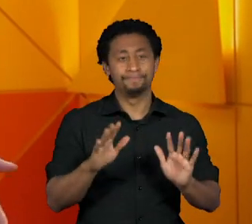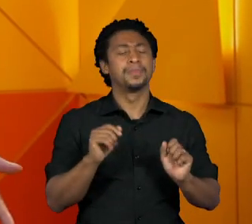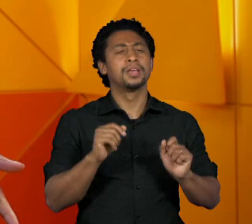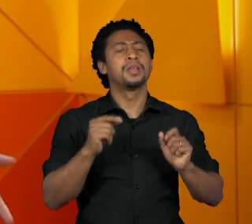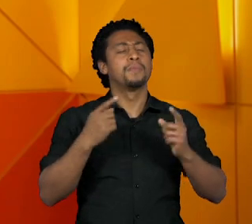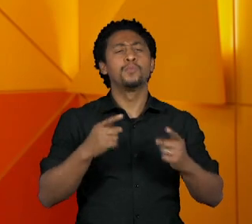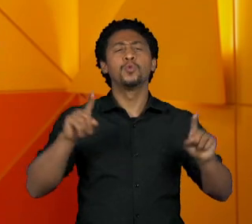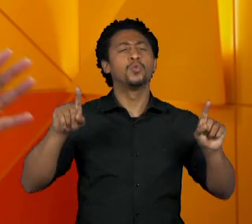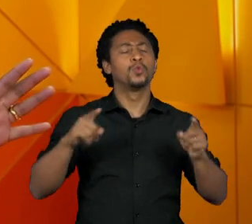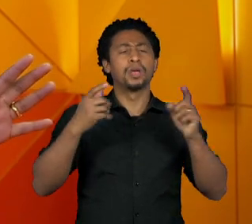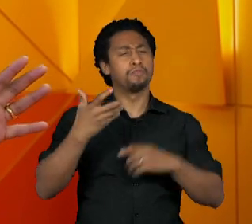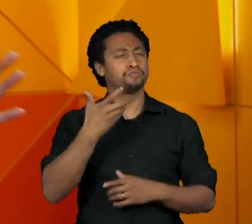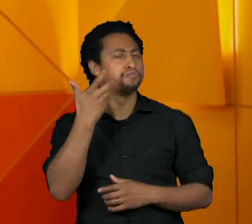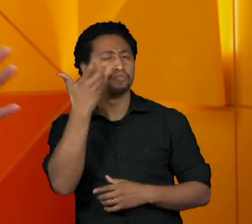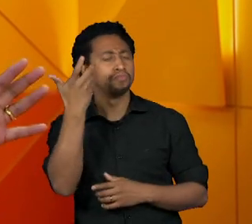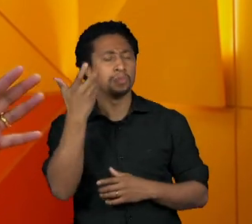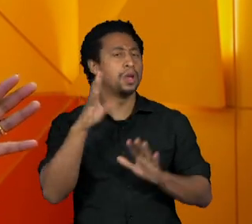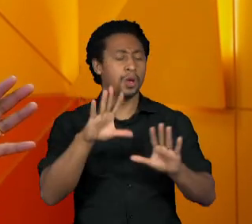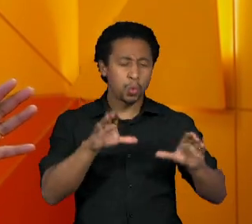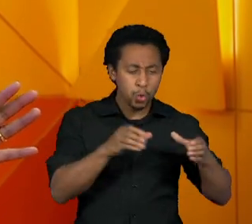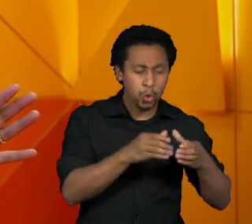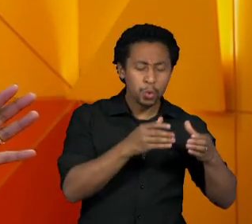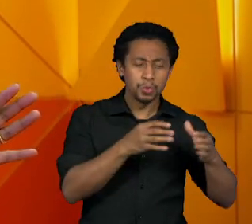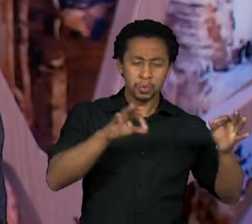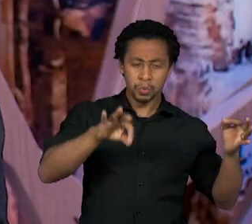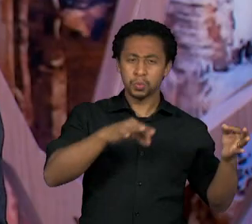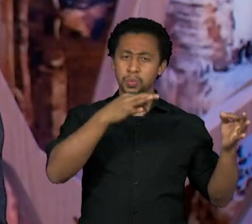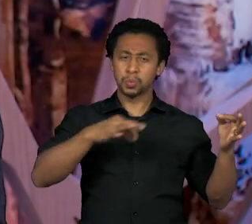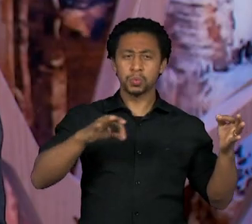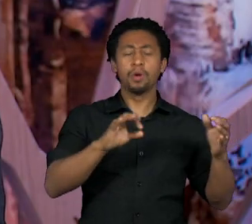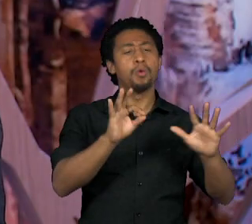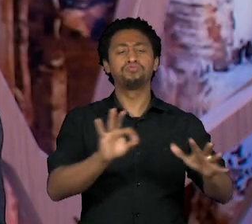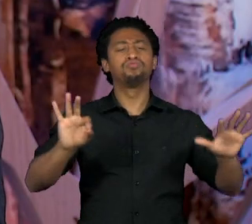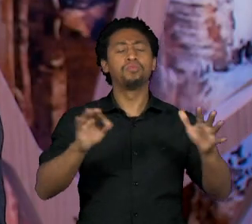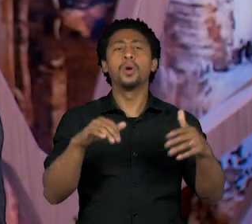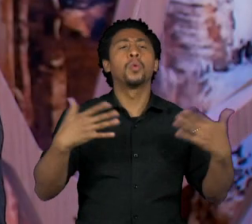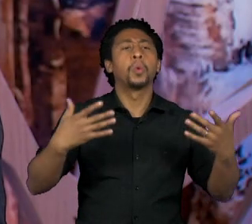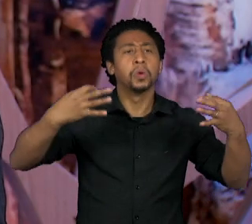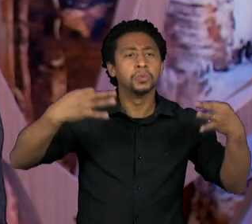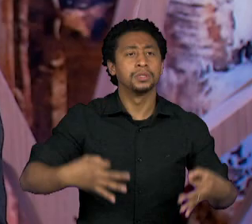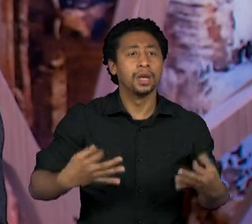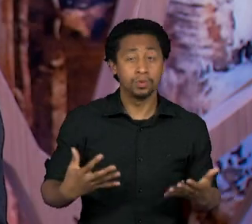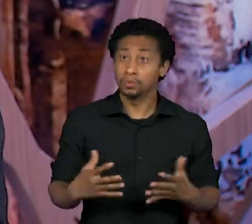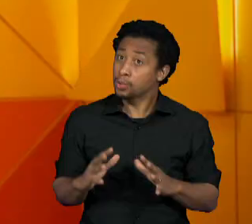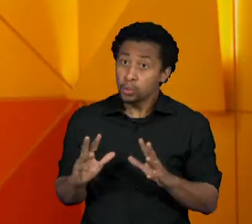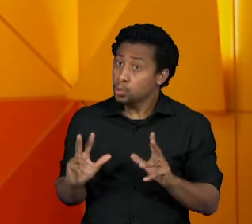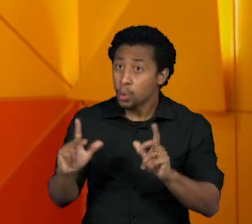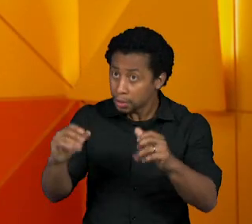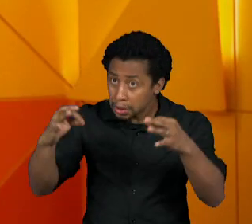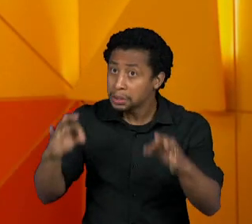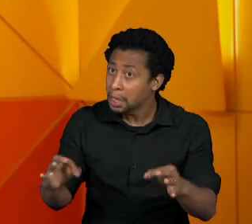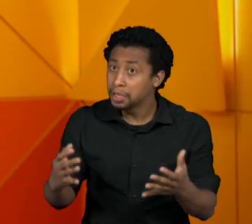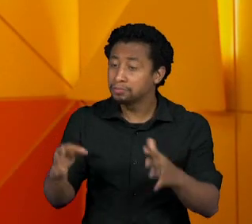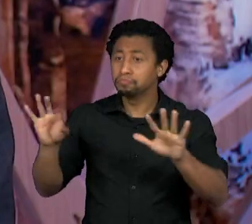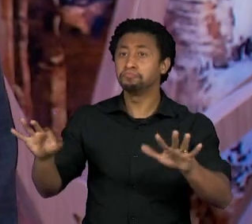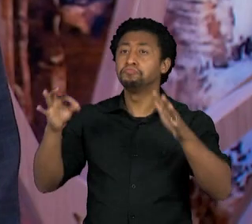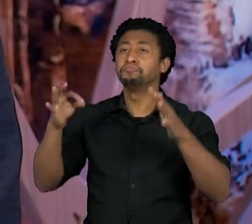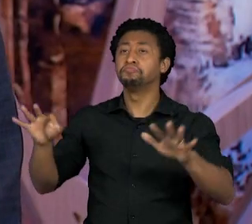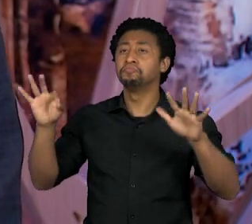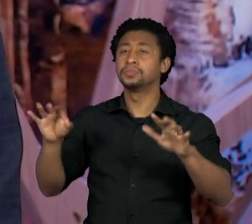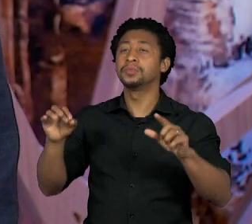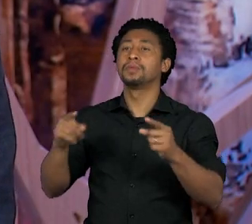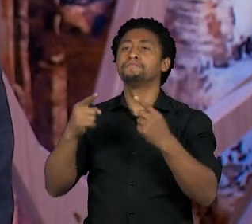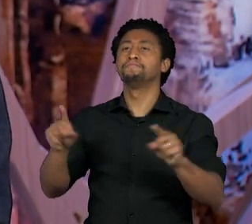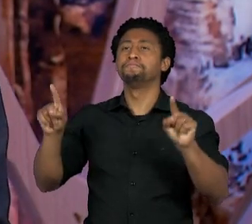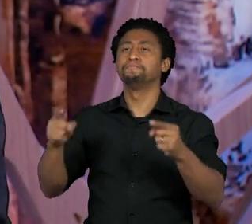música erudita ou música de concerto. O que é certo? Todas as formas. Todas as formas valem. Música clássica, música